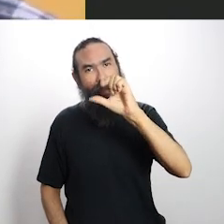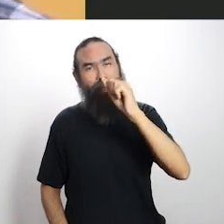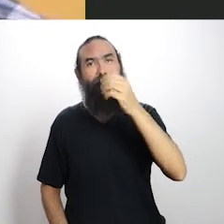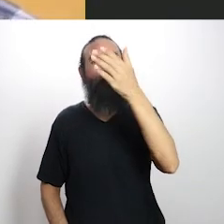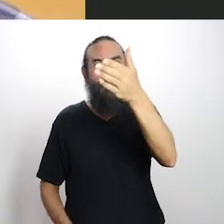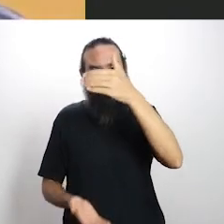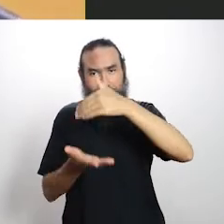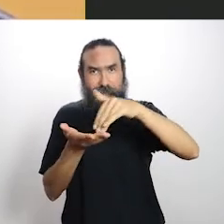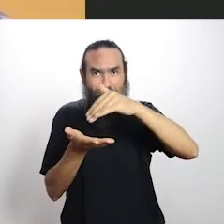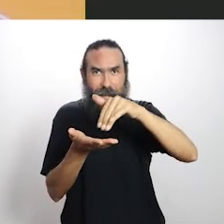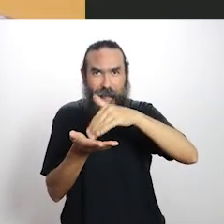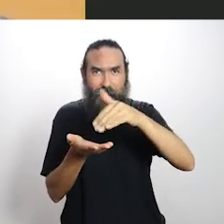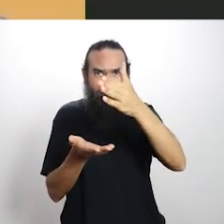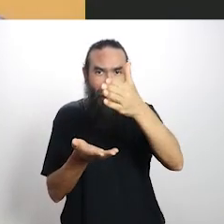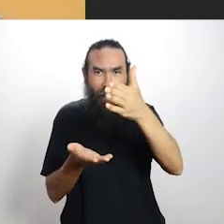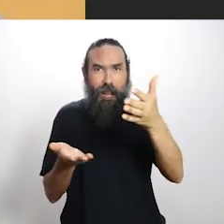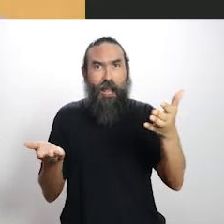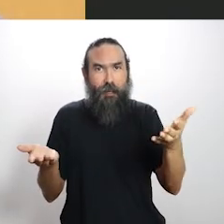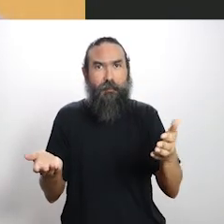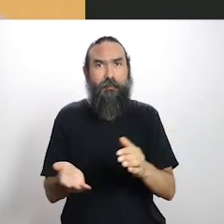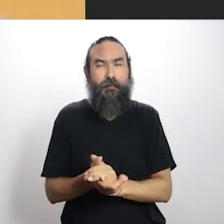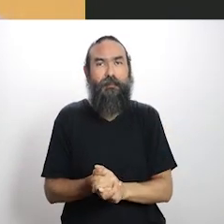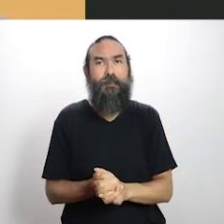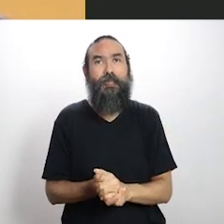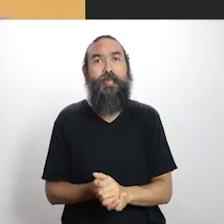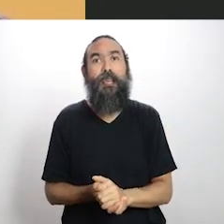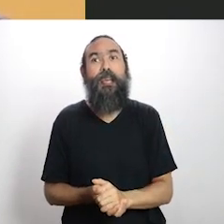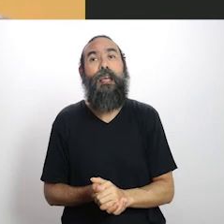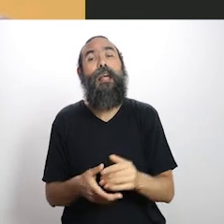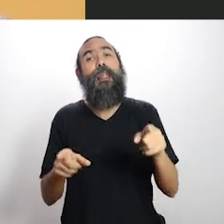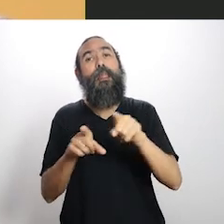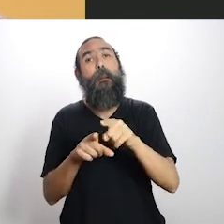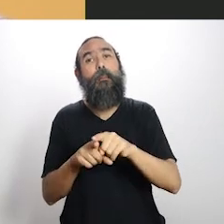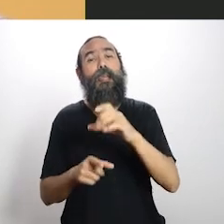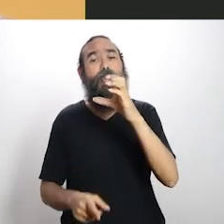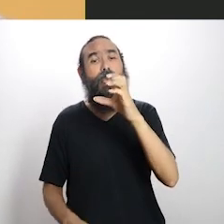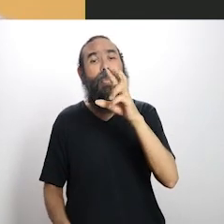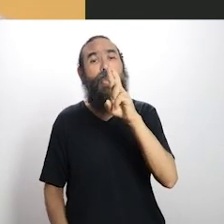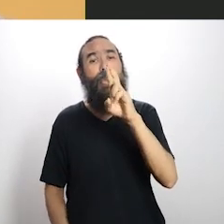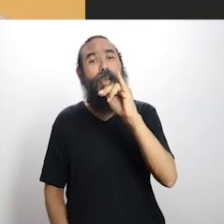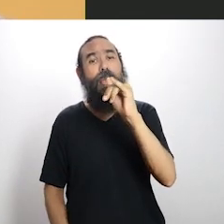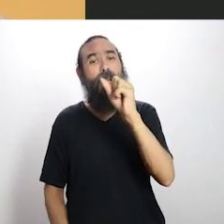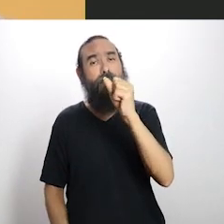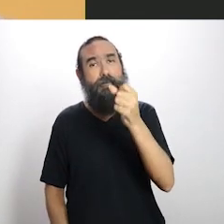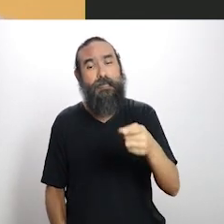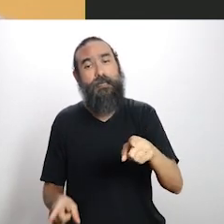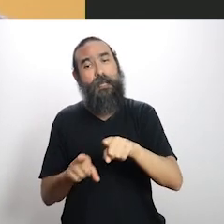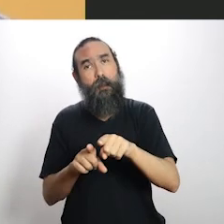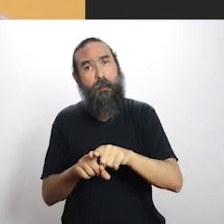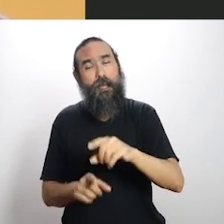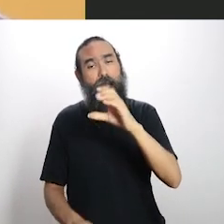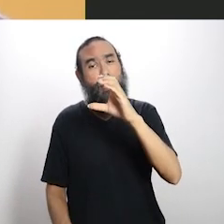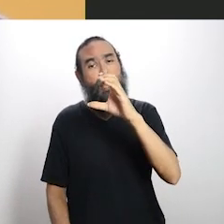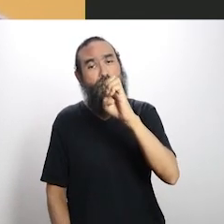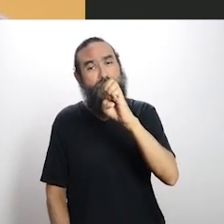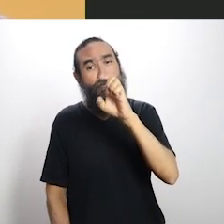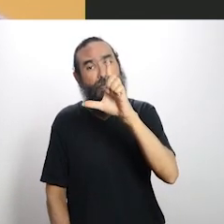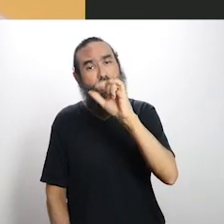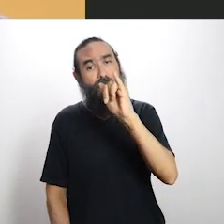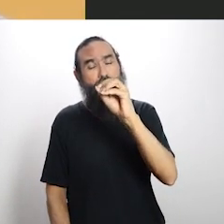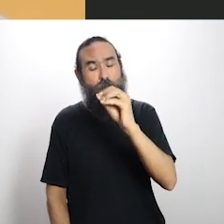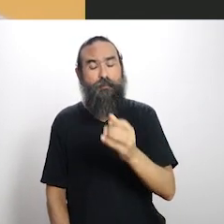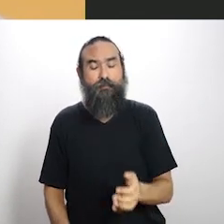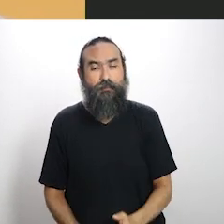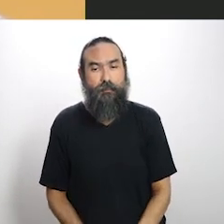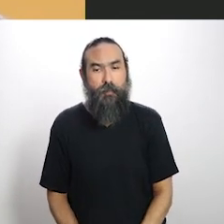o Juliano falou no início no luto nós perdemos aí um vereador que era um um ativista ambiental